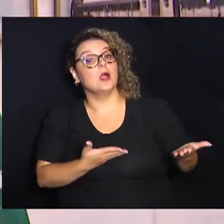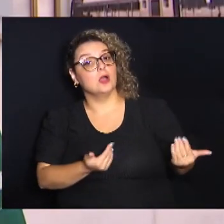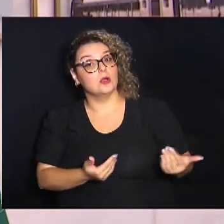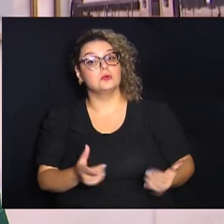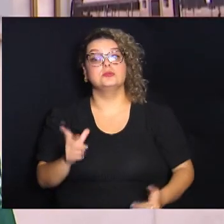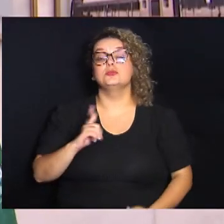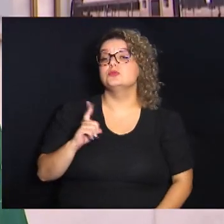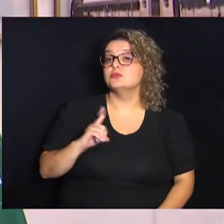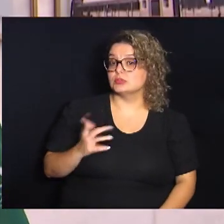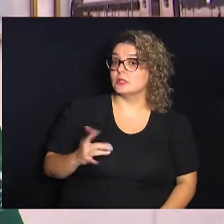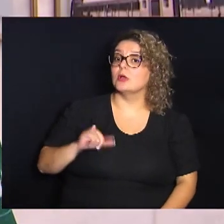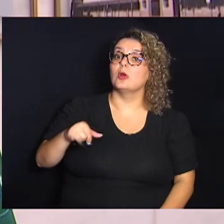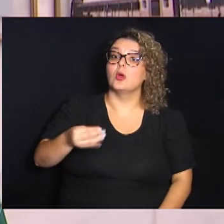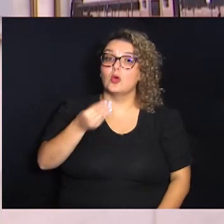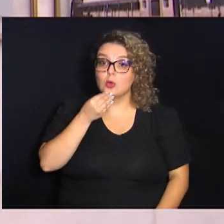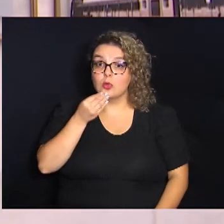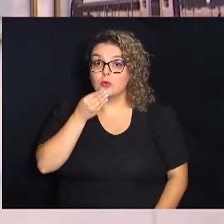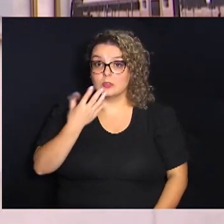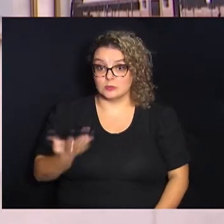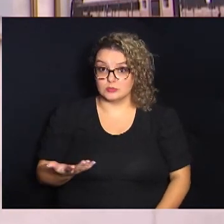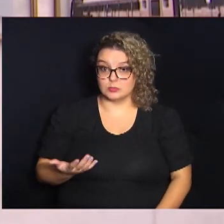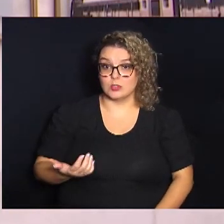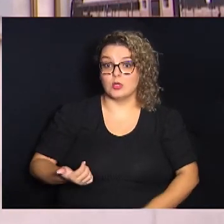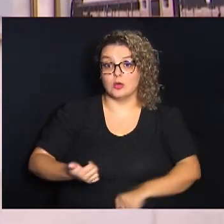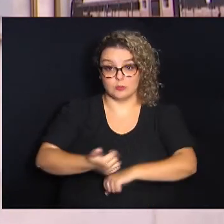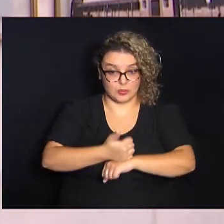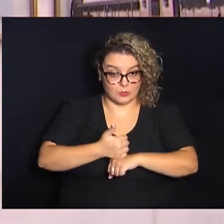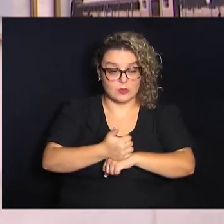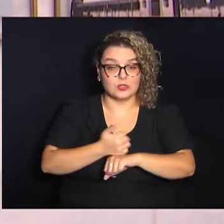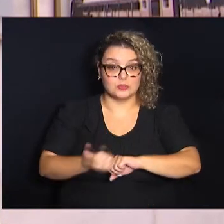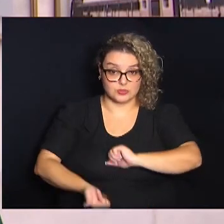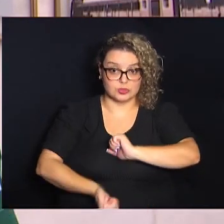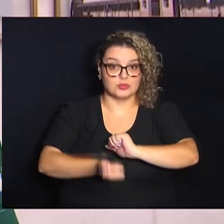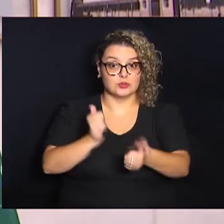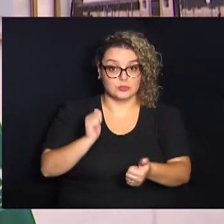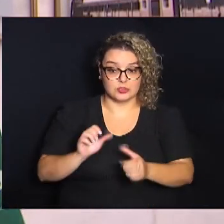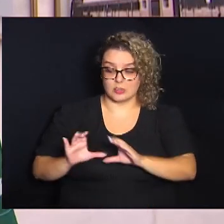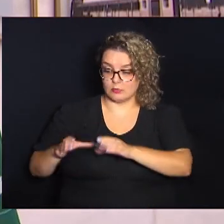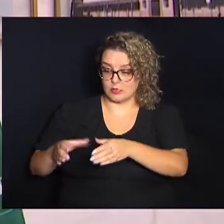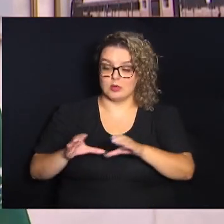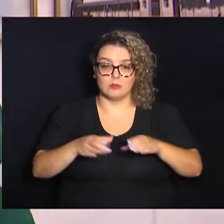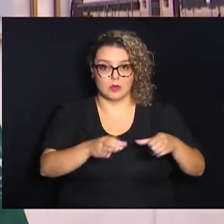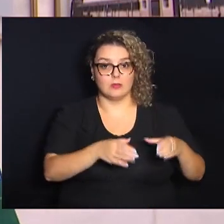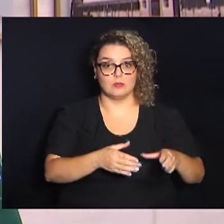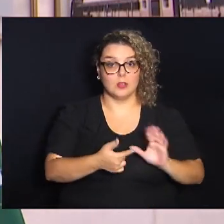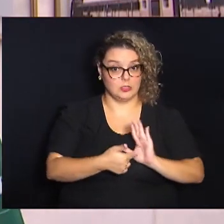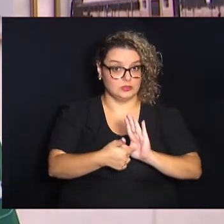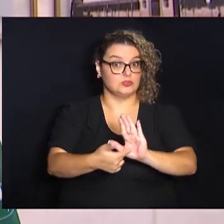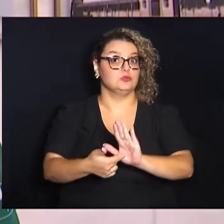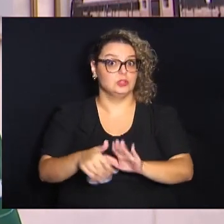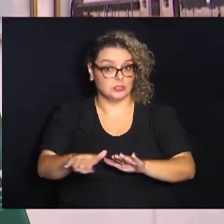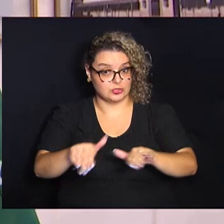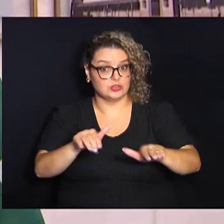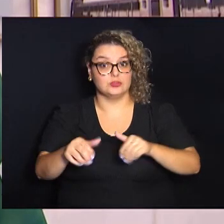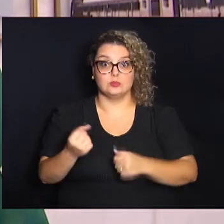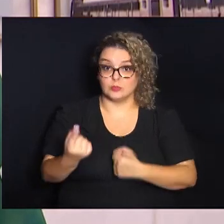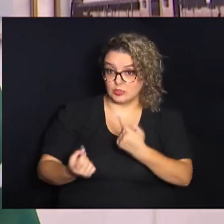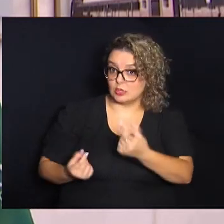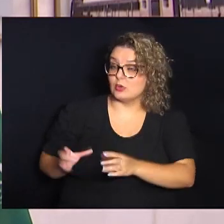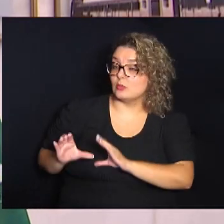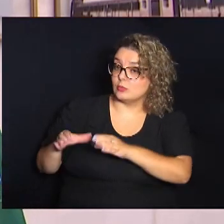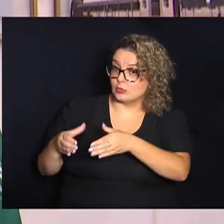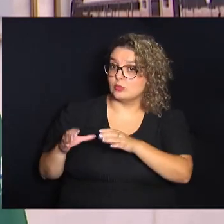a oportunidade de se tornar jogador através desses times onde pode ser revelado e ser chamado por algum clube.